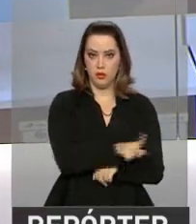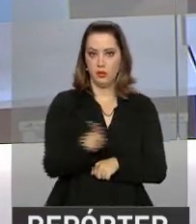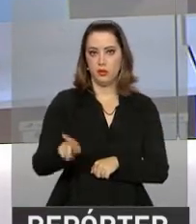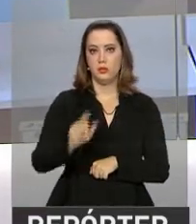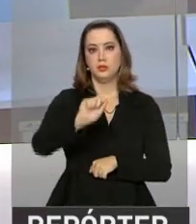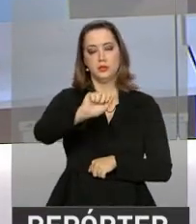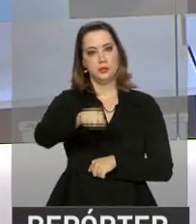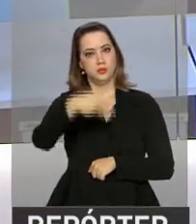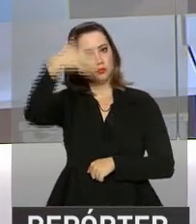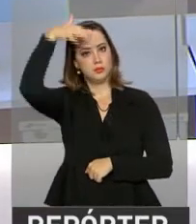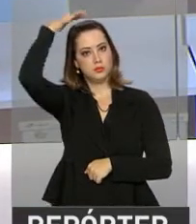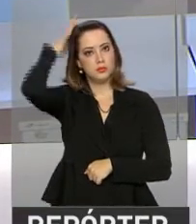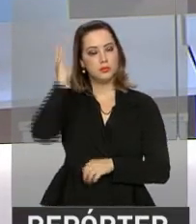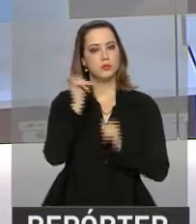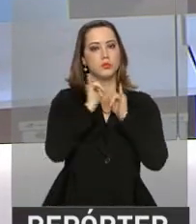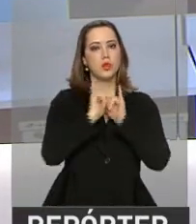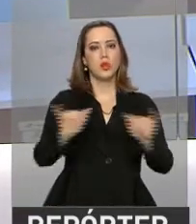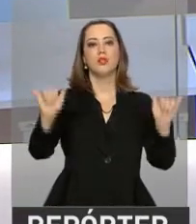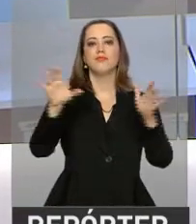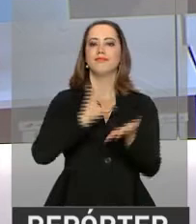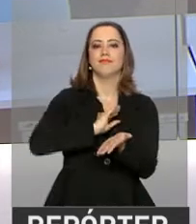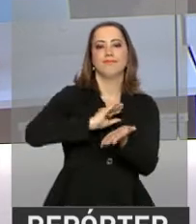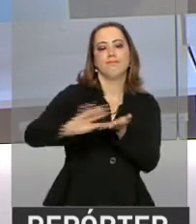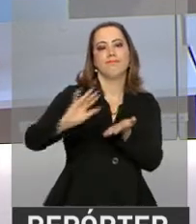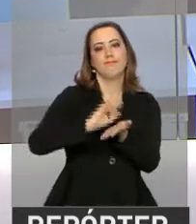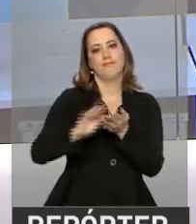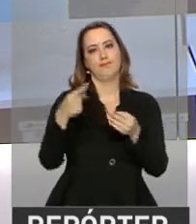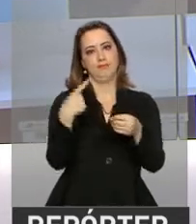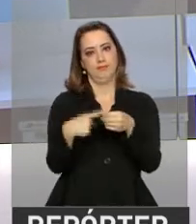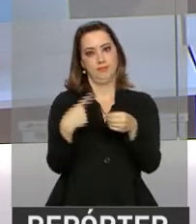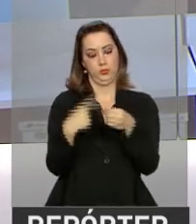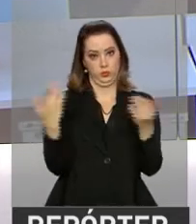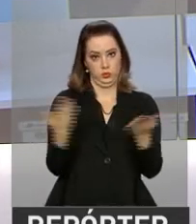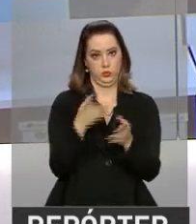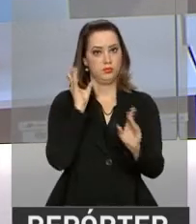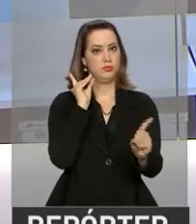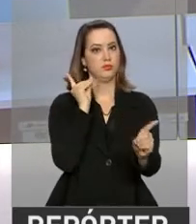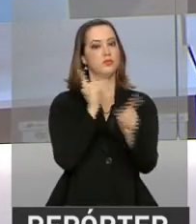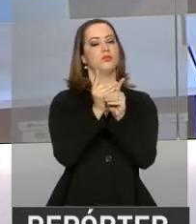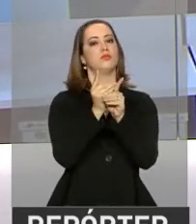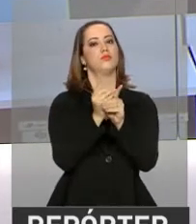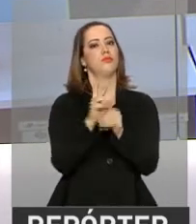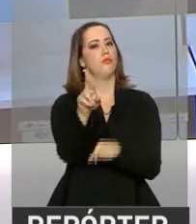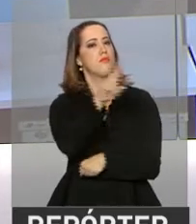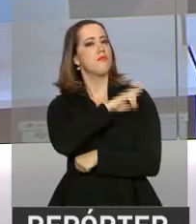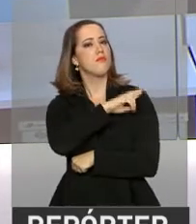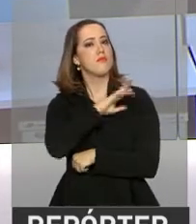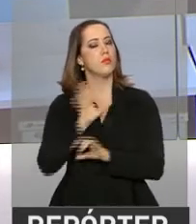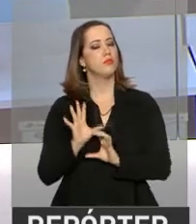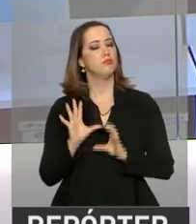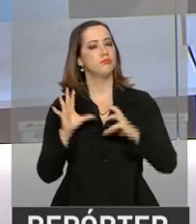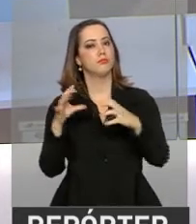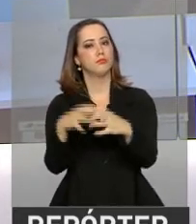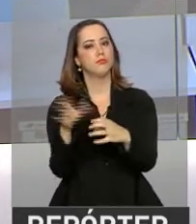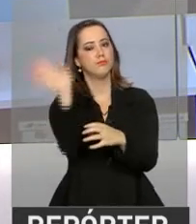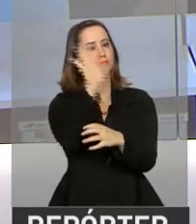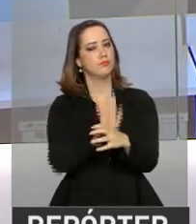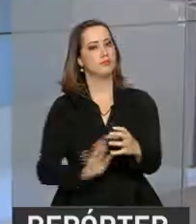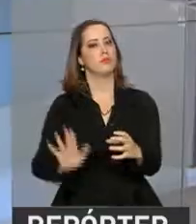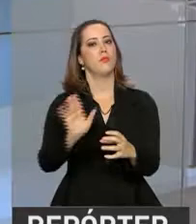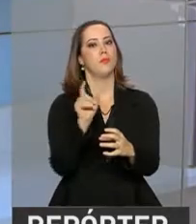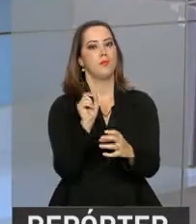anunciou a liberação de recursos aos municípios ele se encontrou hoje com representantes do movimento municipalista nacional